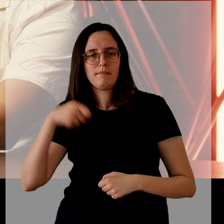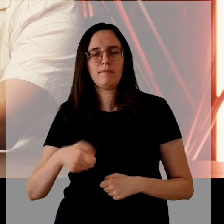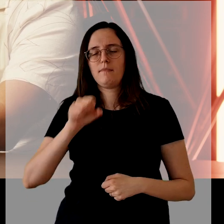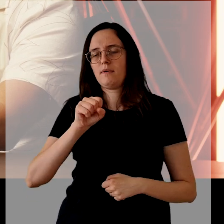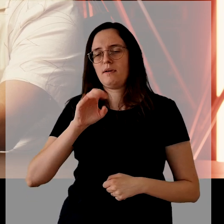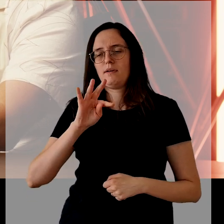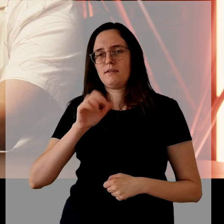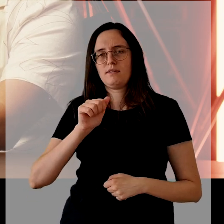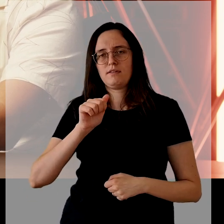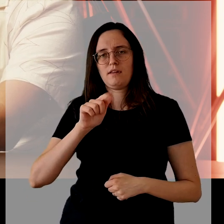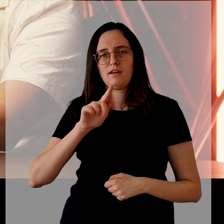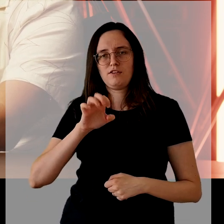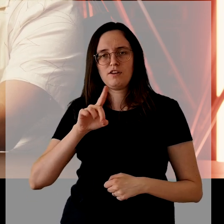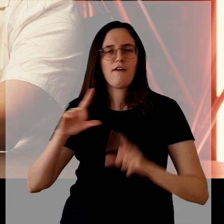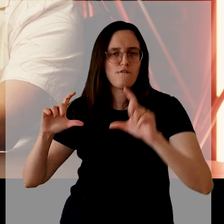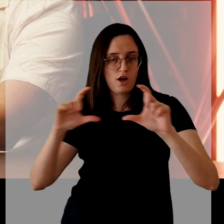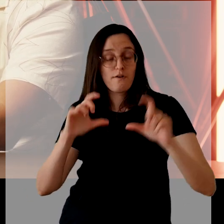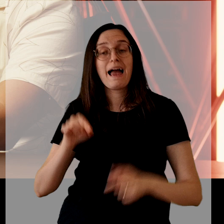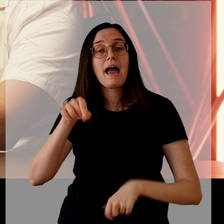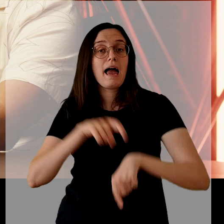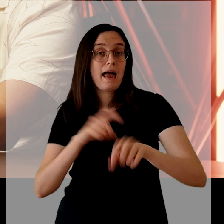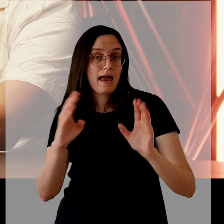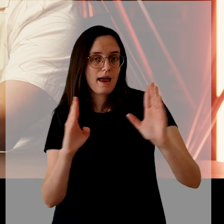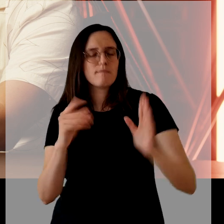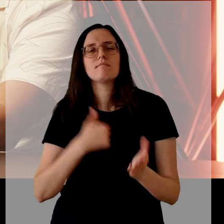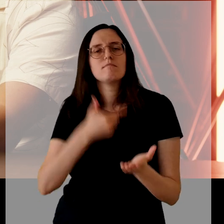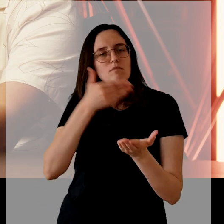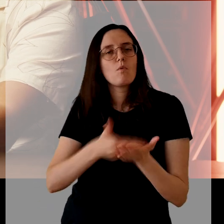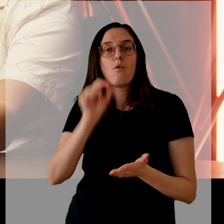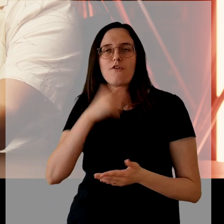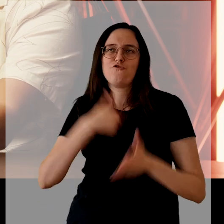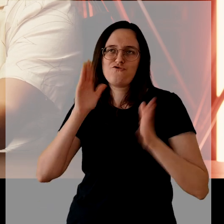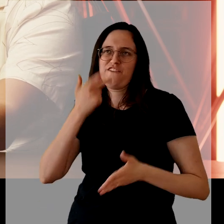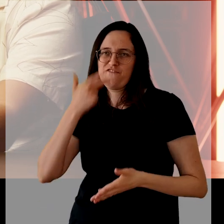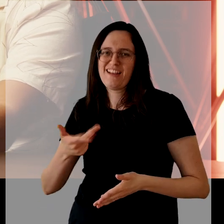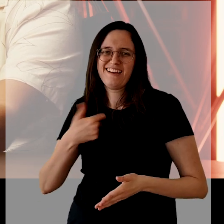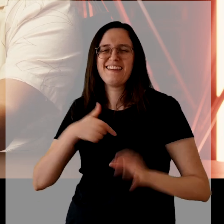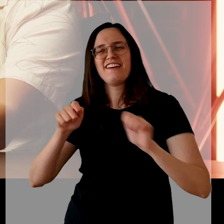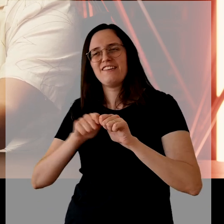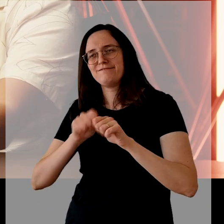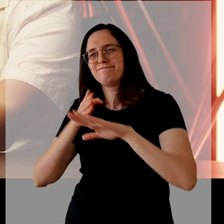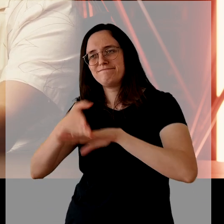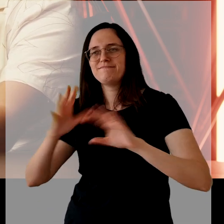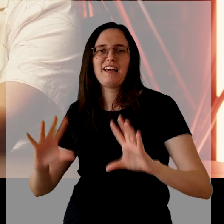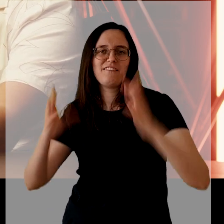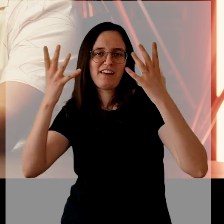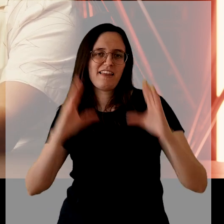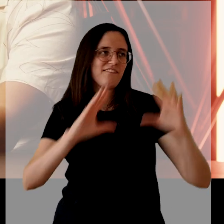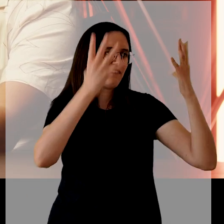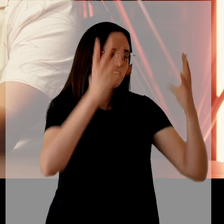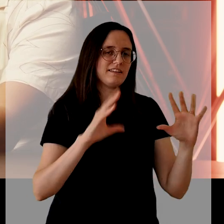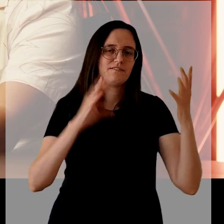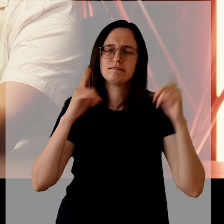staged photography. Nessa época, eu comecei a fazer... Eu falei que eu fazia evento, fazia